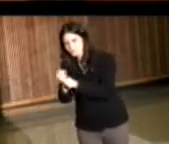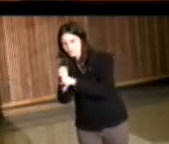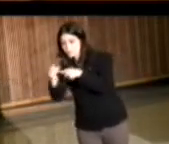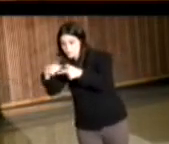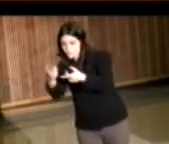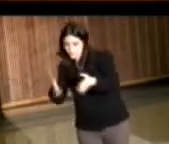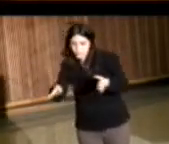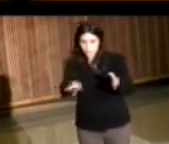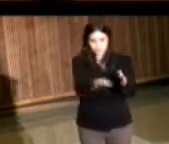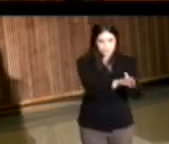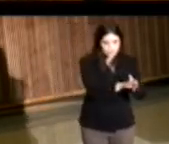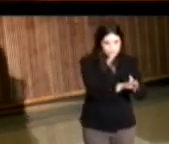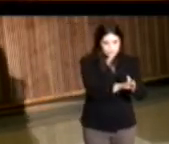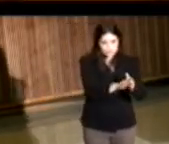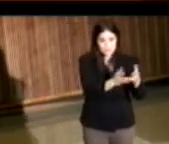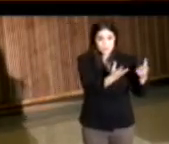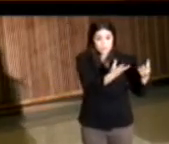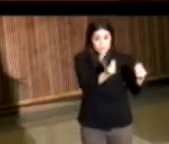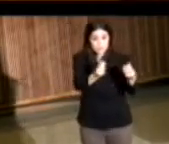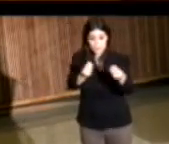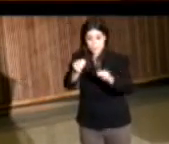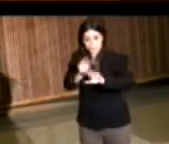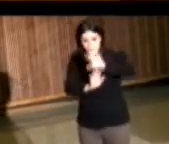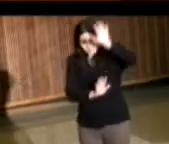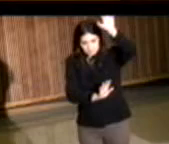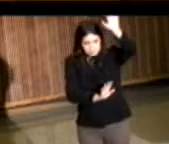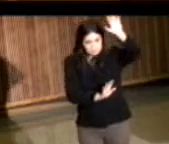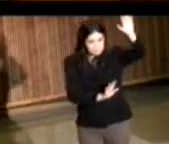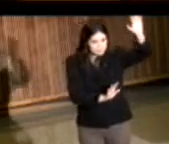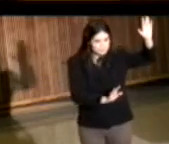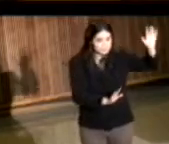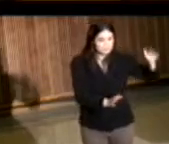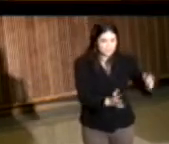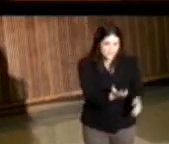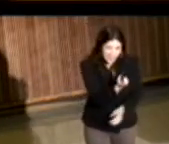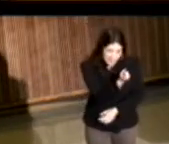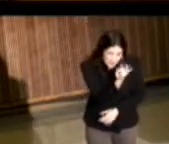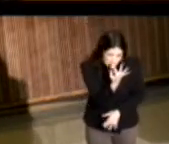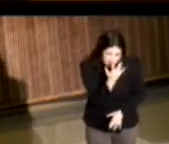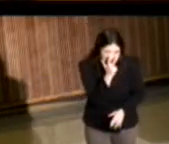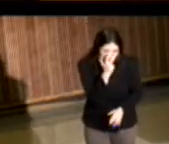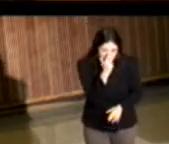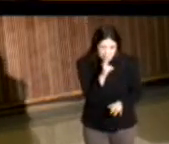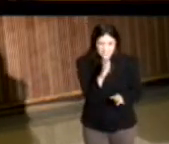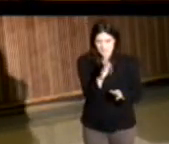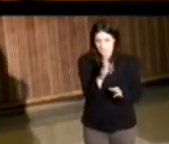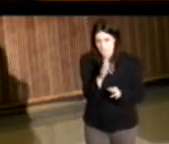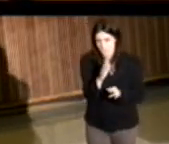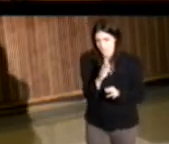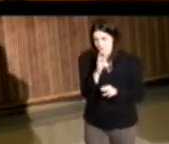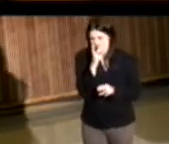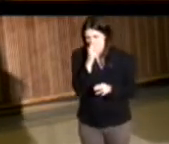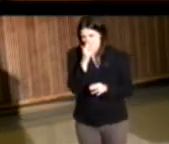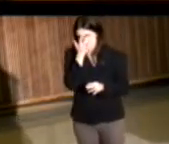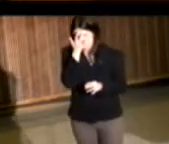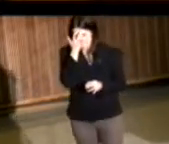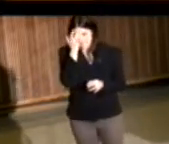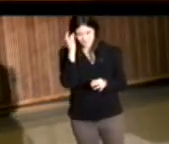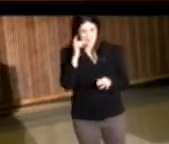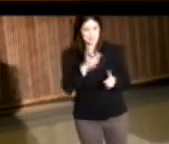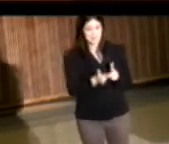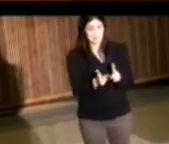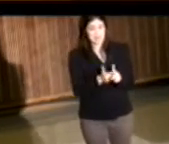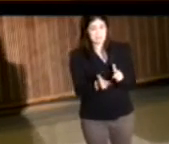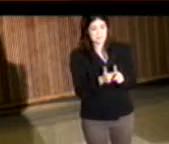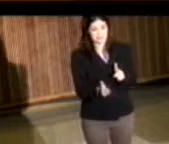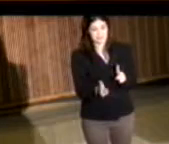Se fosse alguns anos atrás, você talvez fosse um nó cego, vamos falar a verdade, não é? Sabe o que é essa expressão, nó cego?